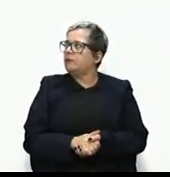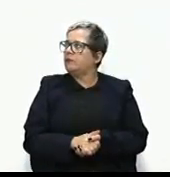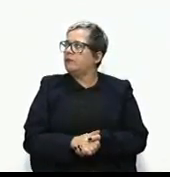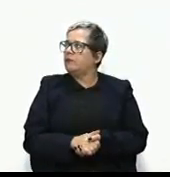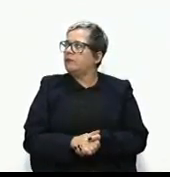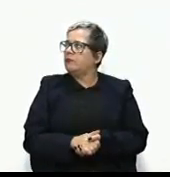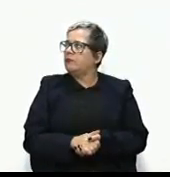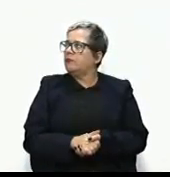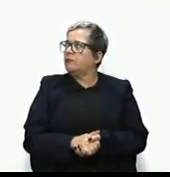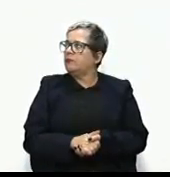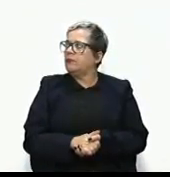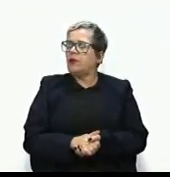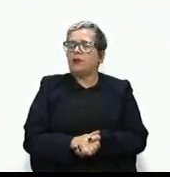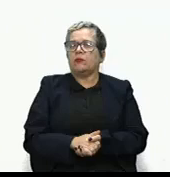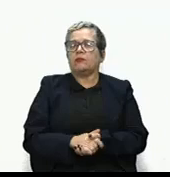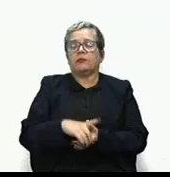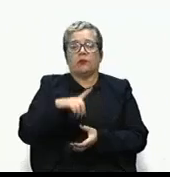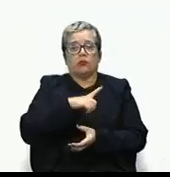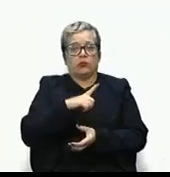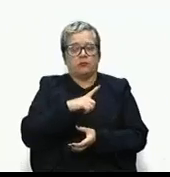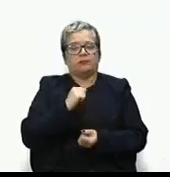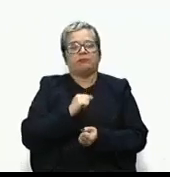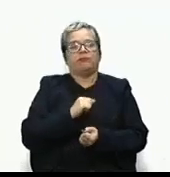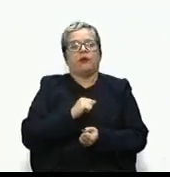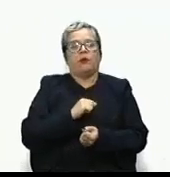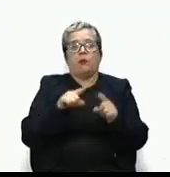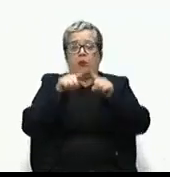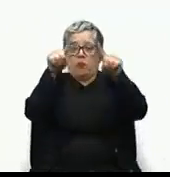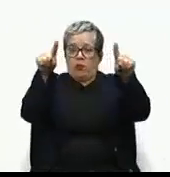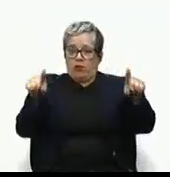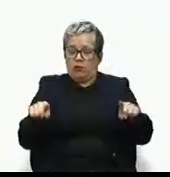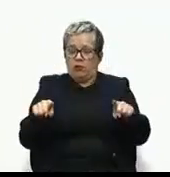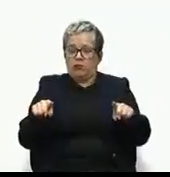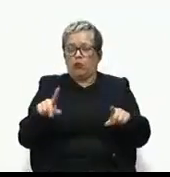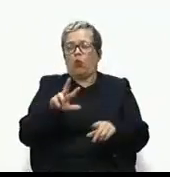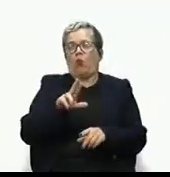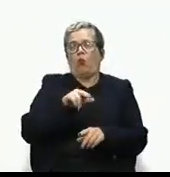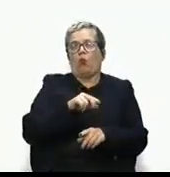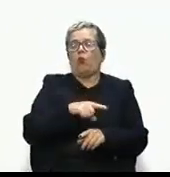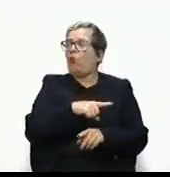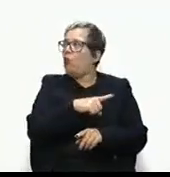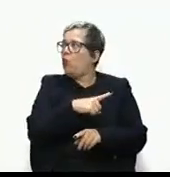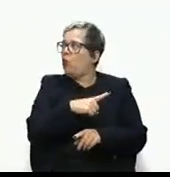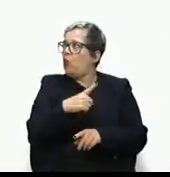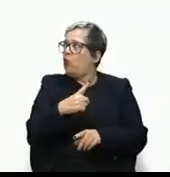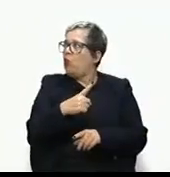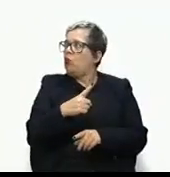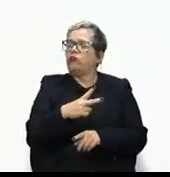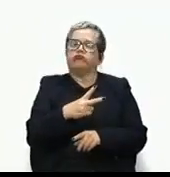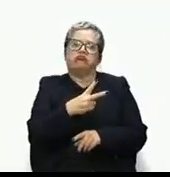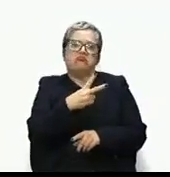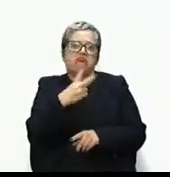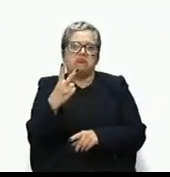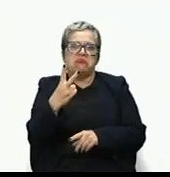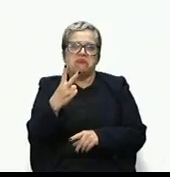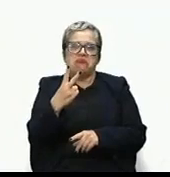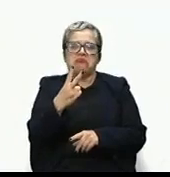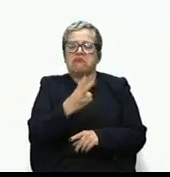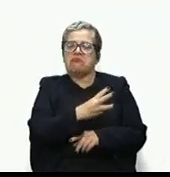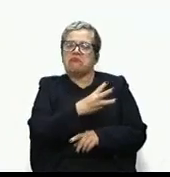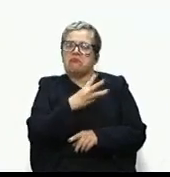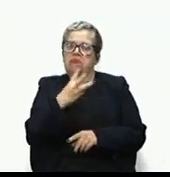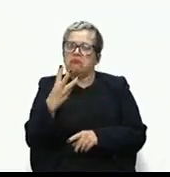Ó, se nós pegarmos aqui uma que seja do tipo 1, 2,